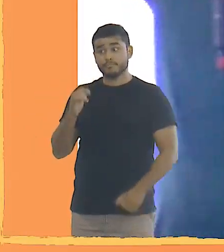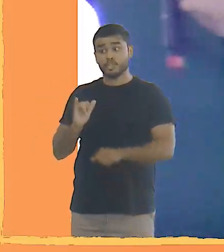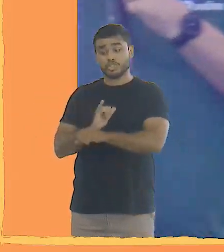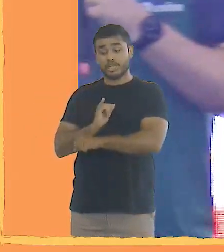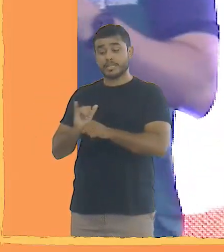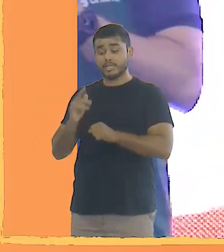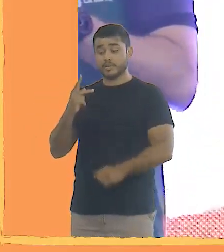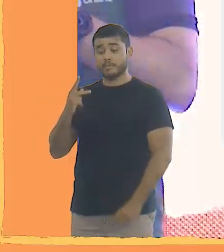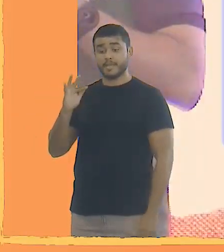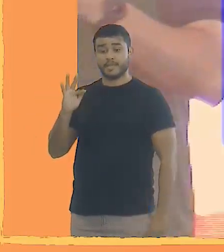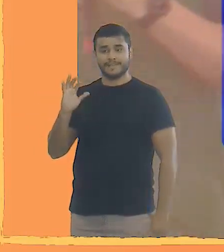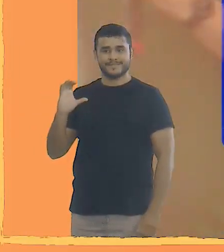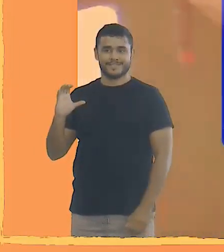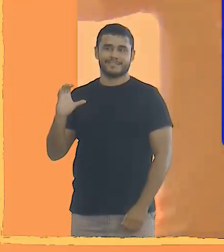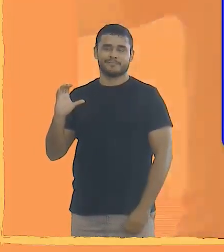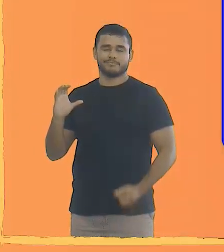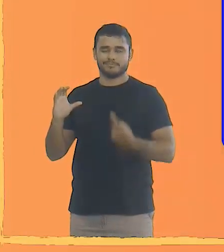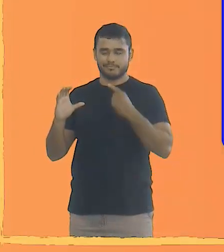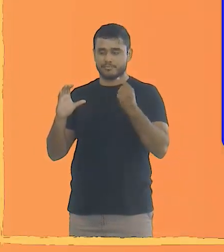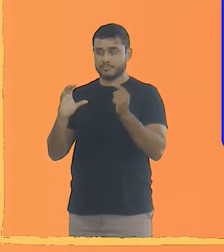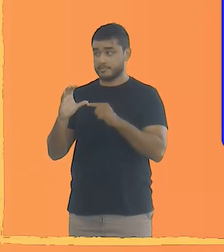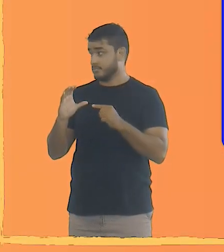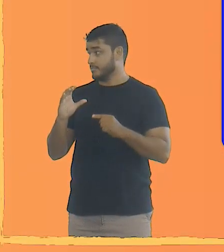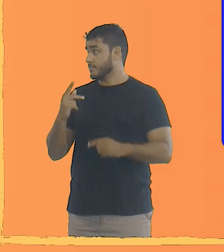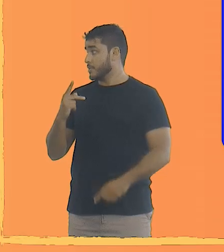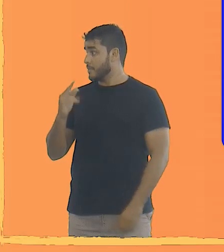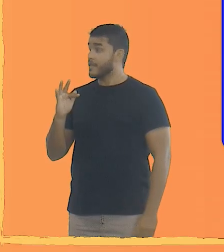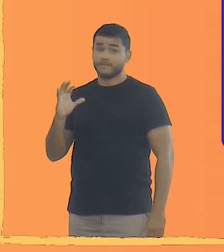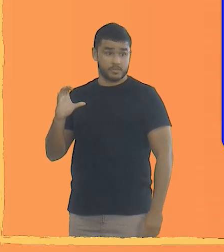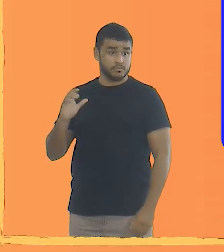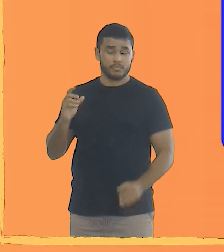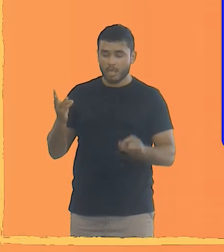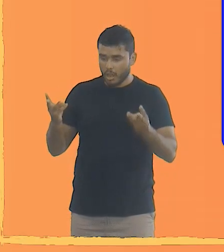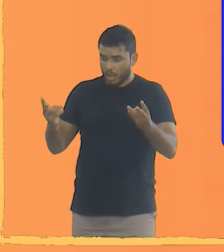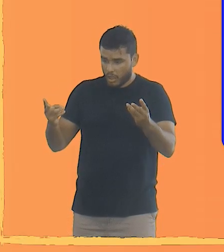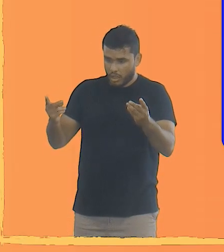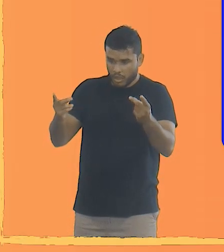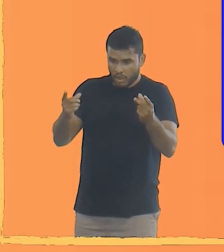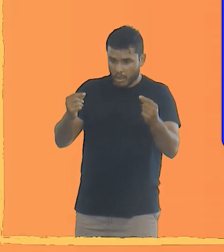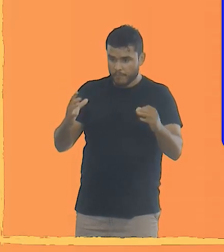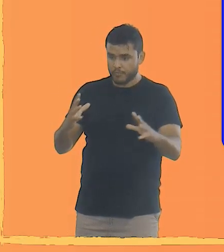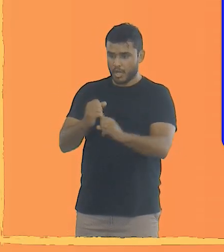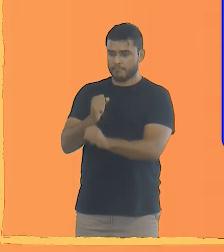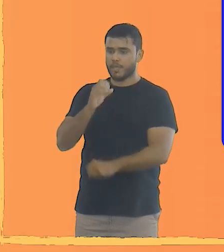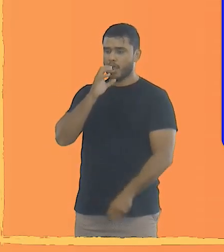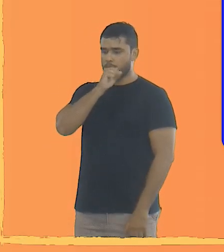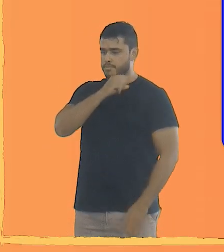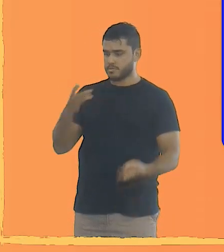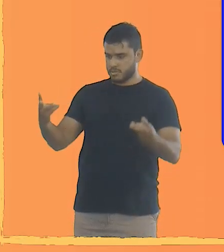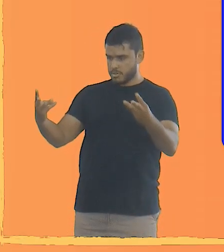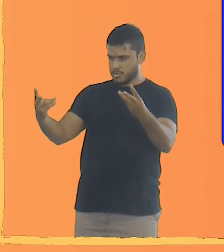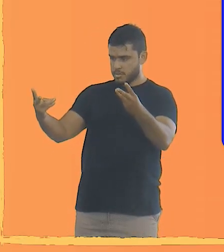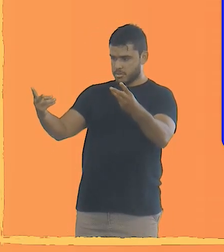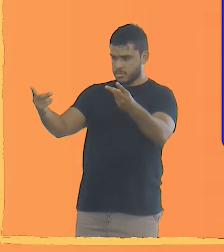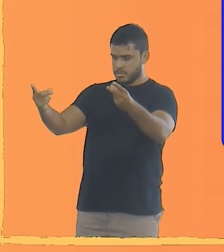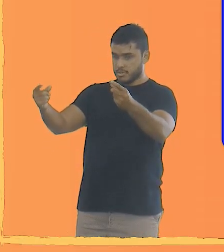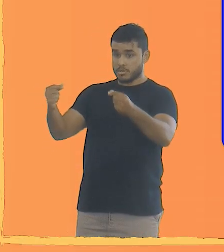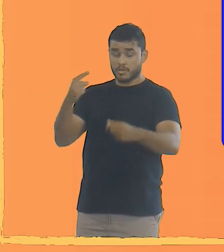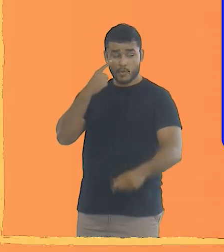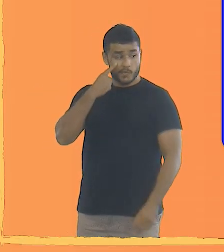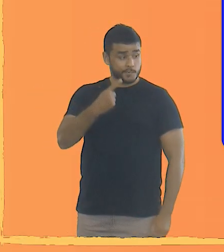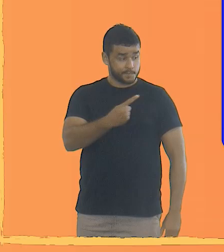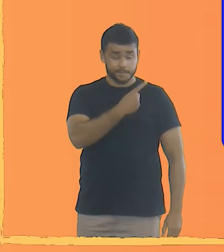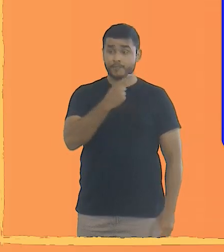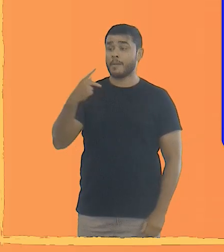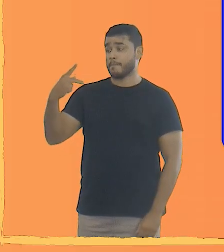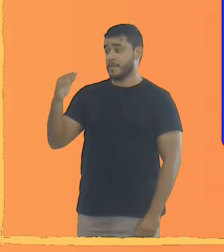no resultado final sem precisar escrever elemento por elemento? Uma dessas técnicas a gente chama de princípio fundamental da